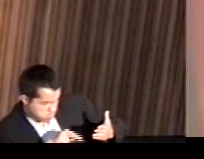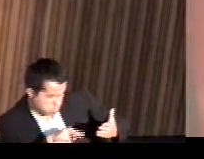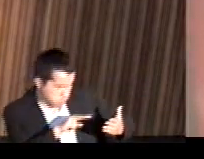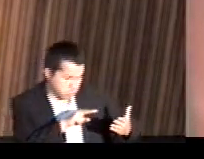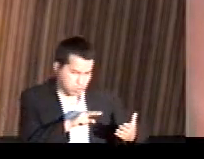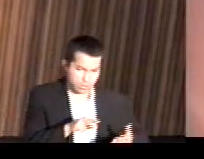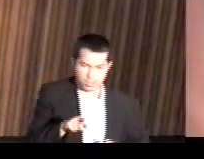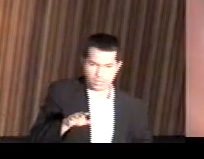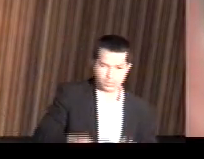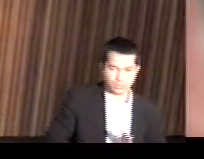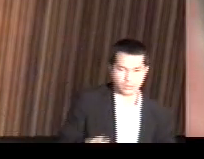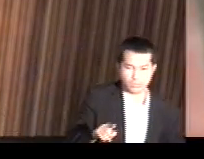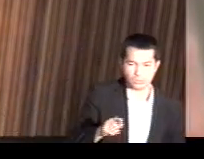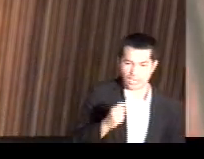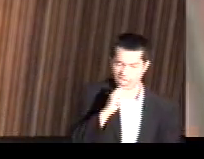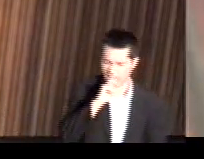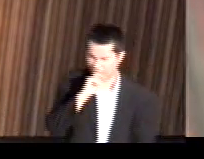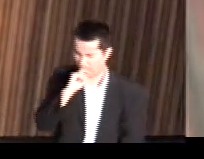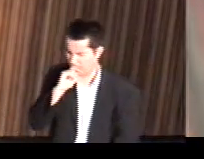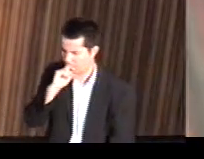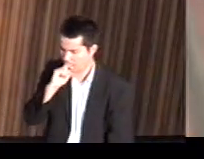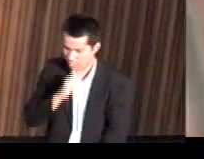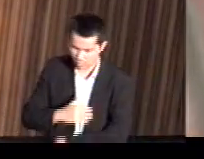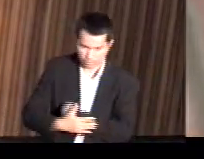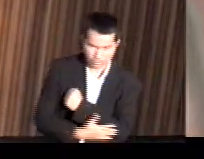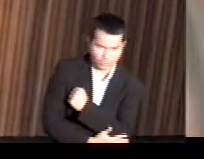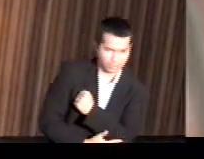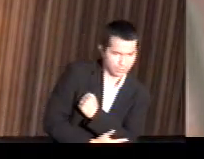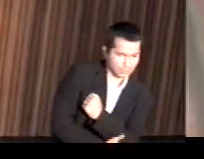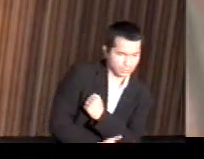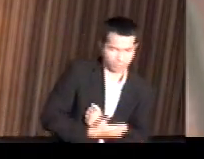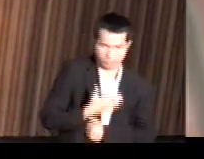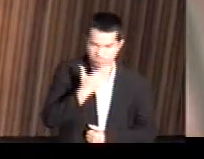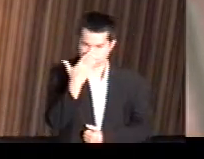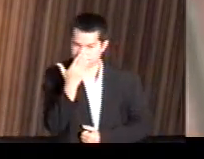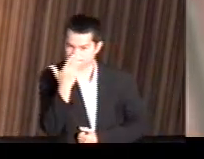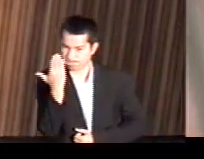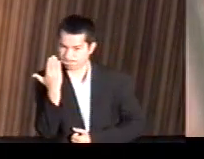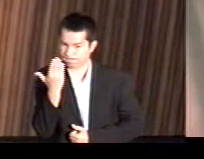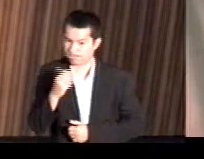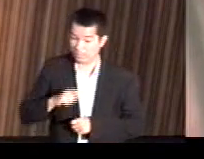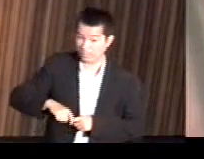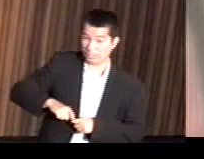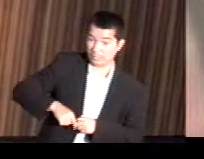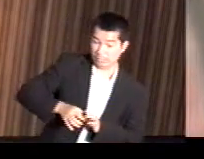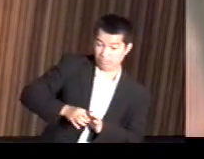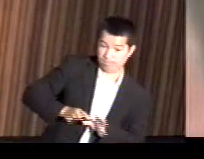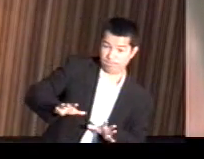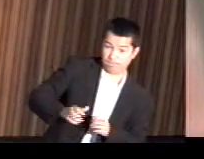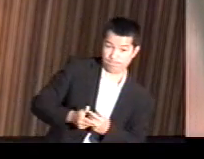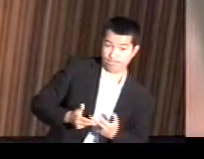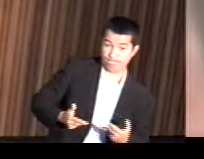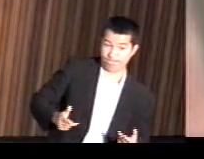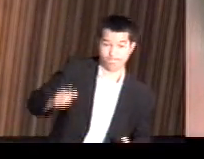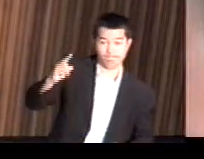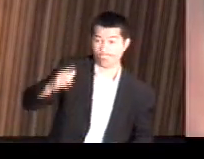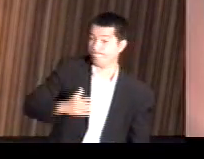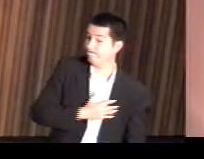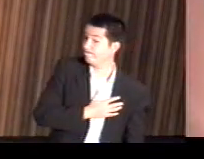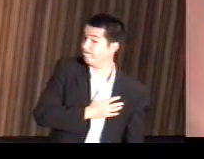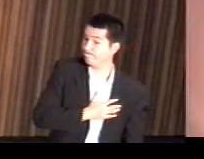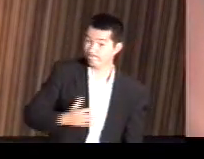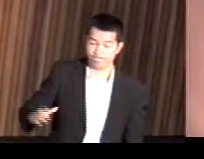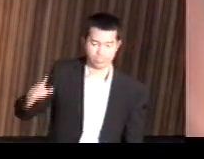a cobiça, a luxúria, coisas que Deus diz, eu não consigo